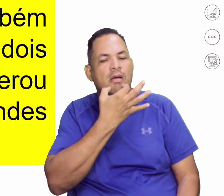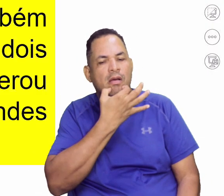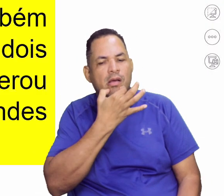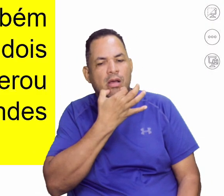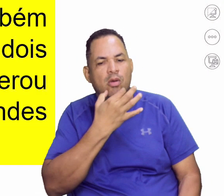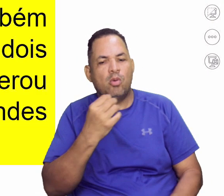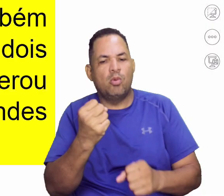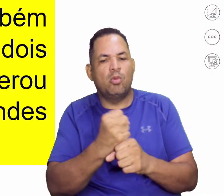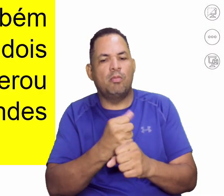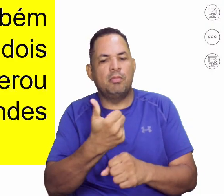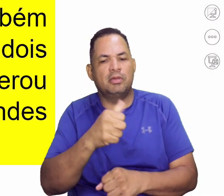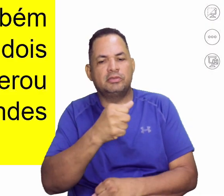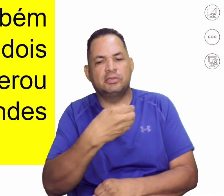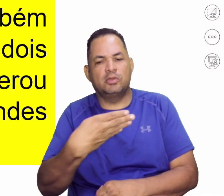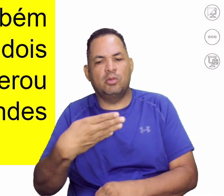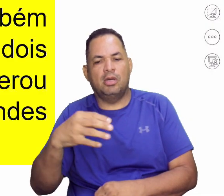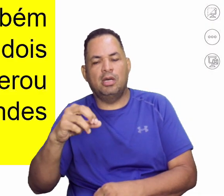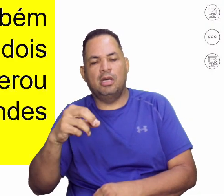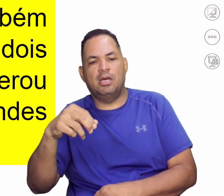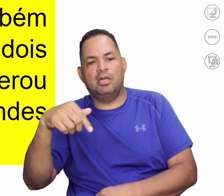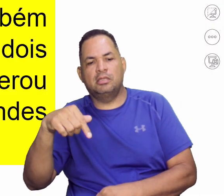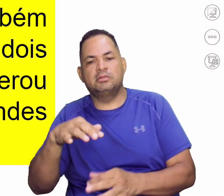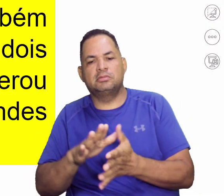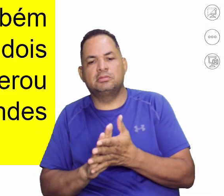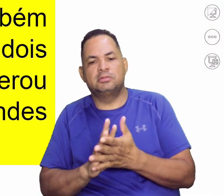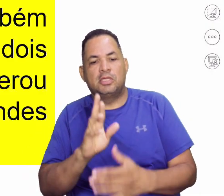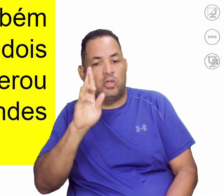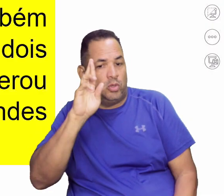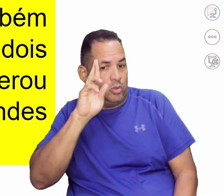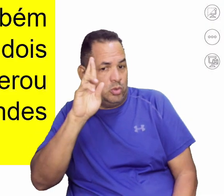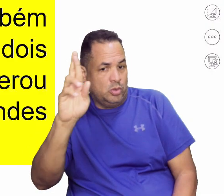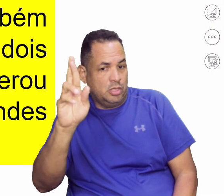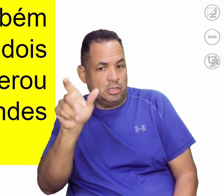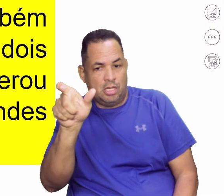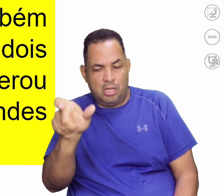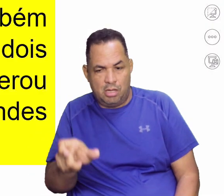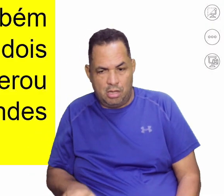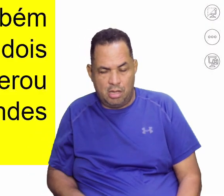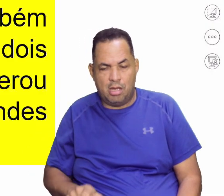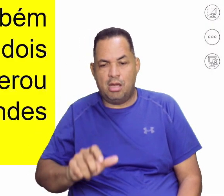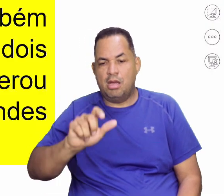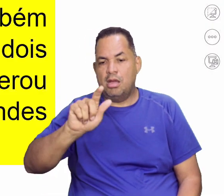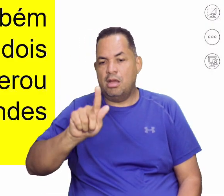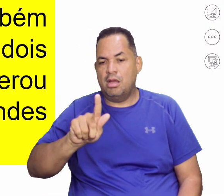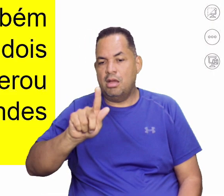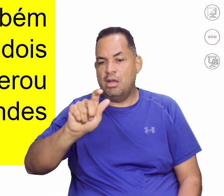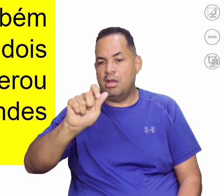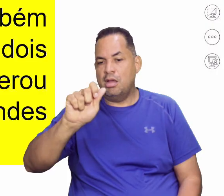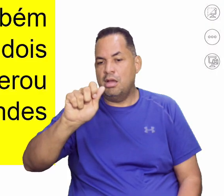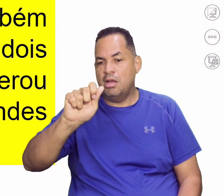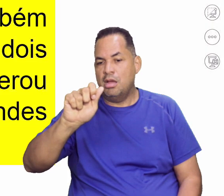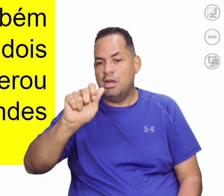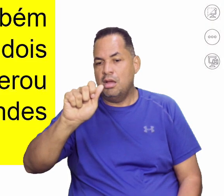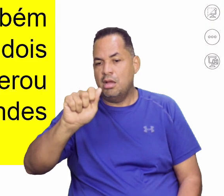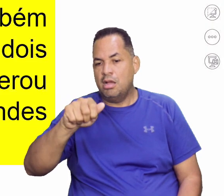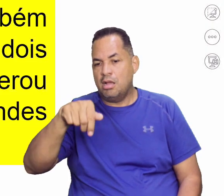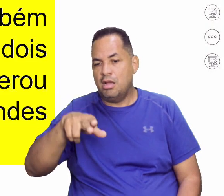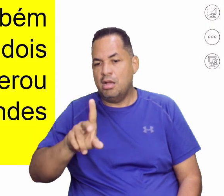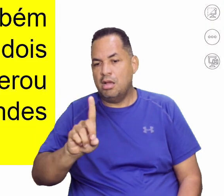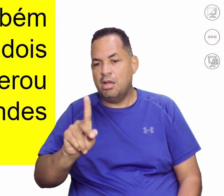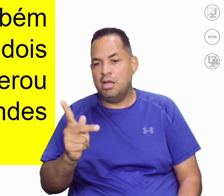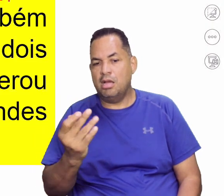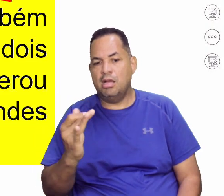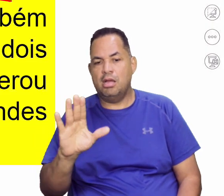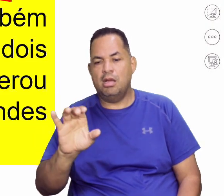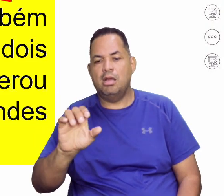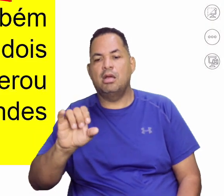1947. O movimento foi liderado por Mahatma Gandhi, que mobilizou a população em campanha de